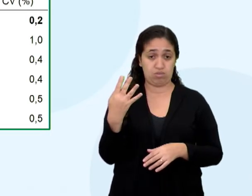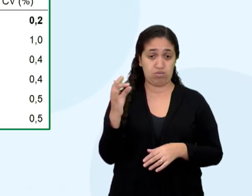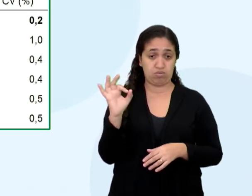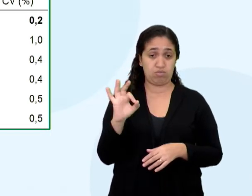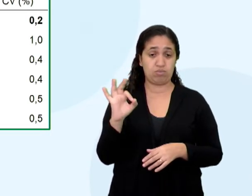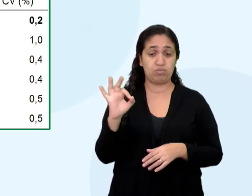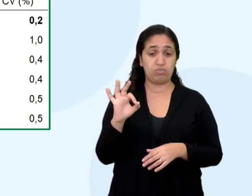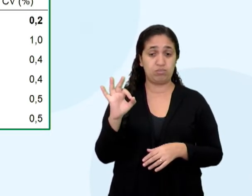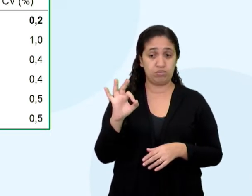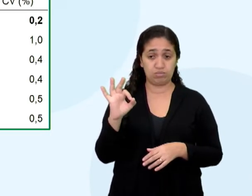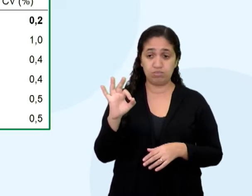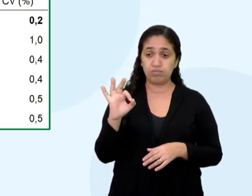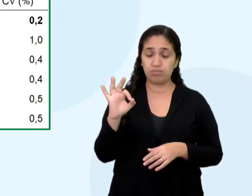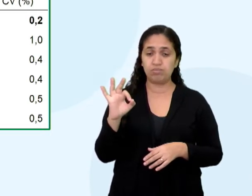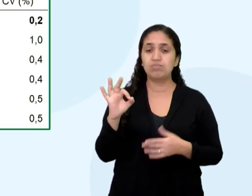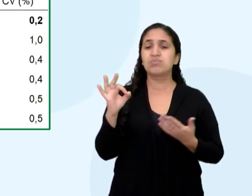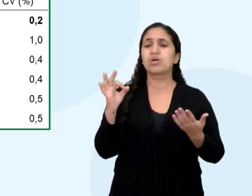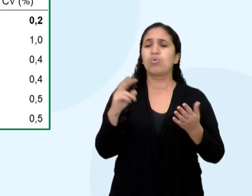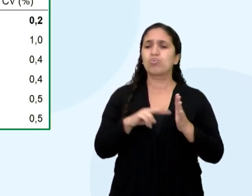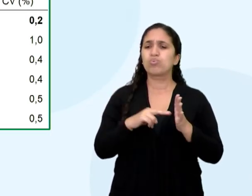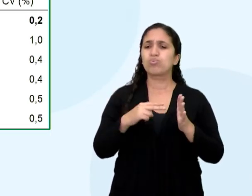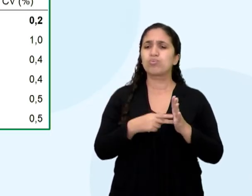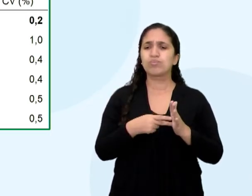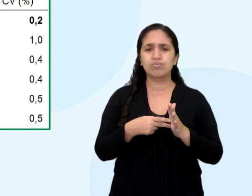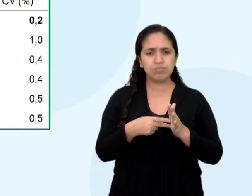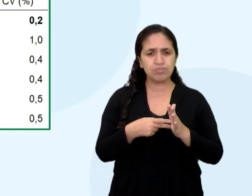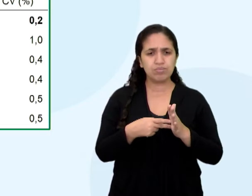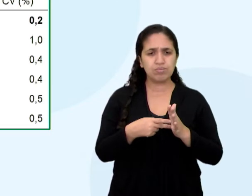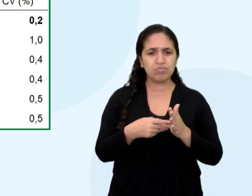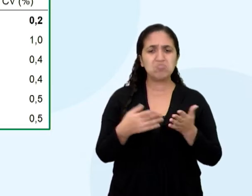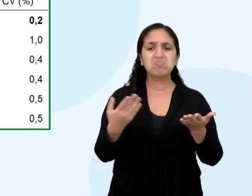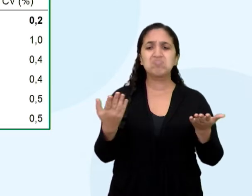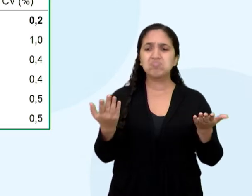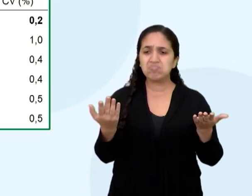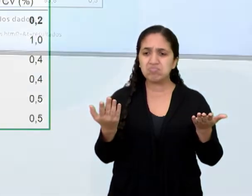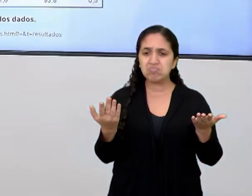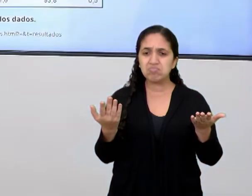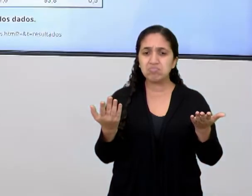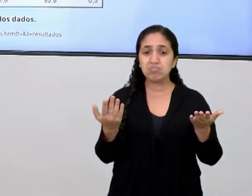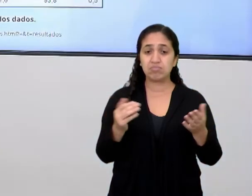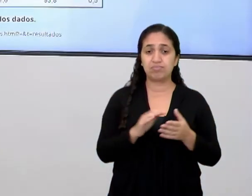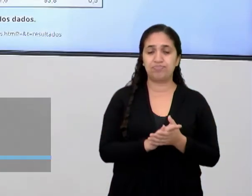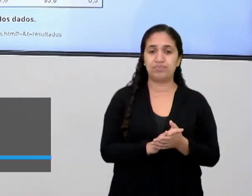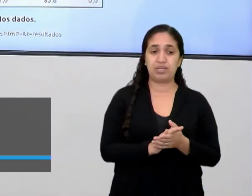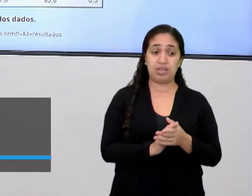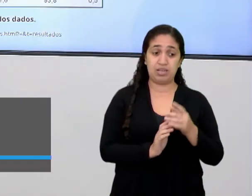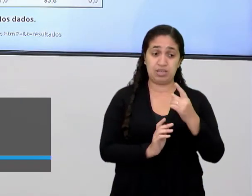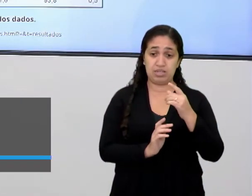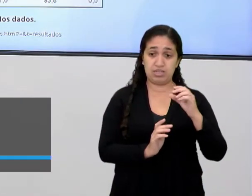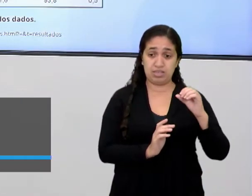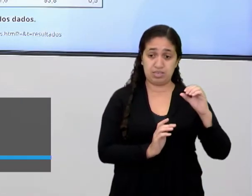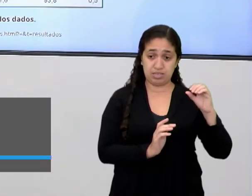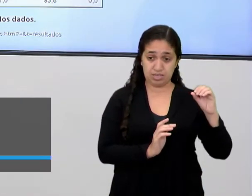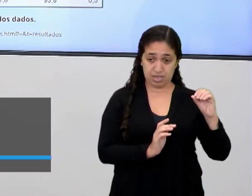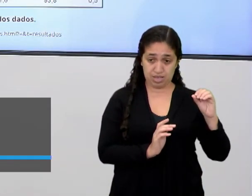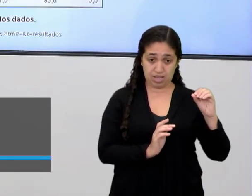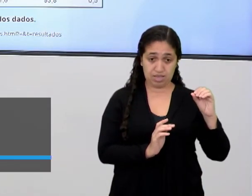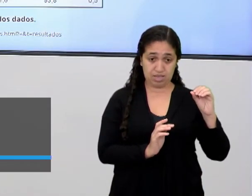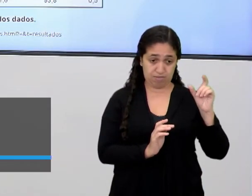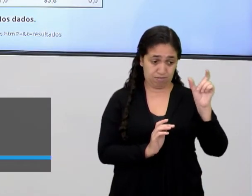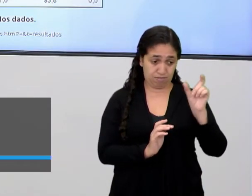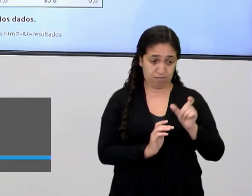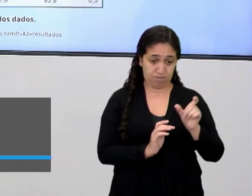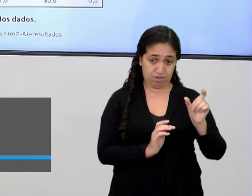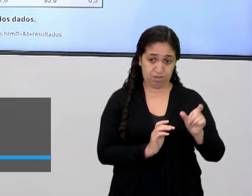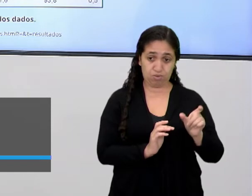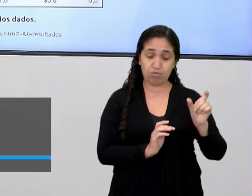2,4%, tá ok? O que esse 2,4% indica, né? Que a cada 100 pessoas consideradas, não é?